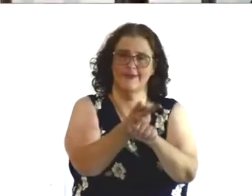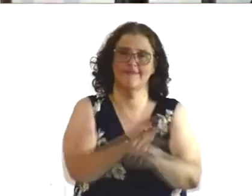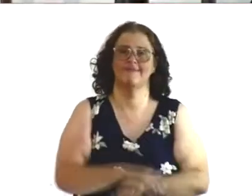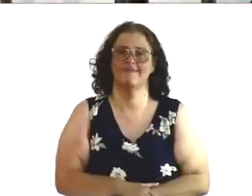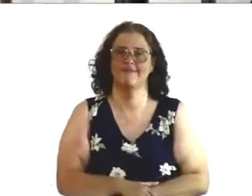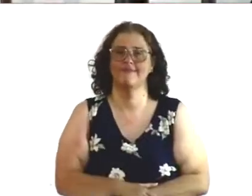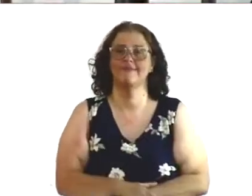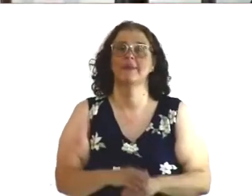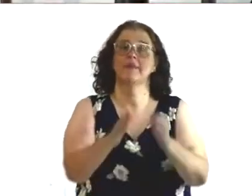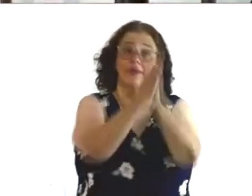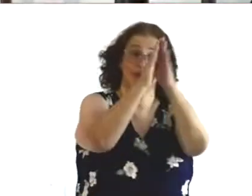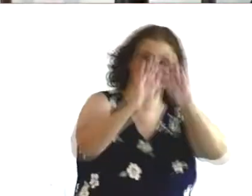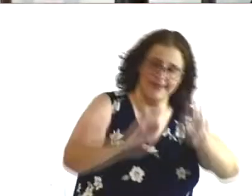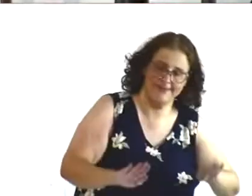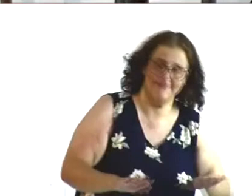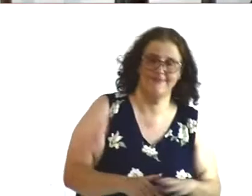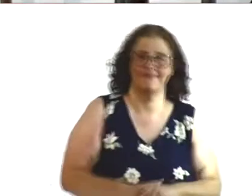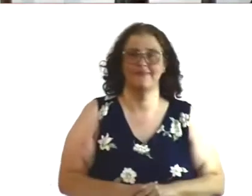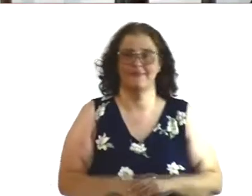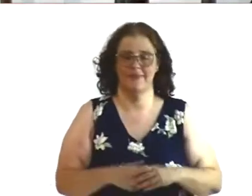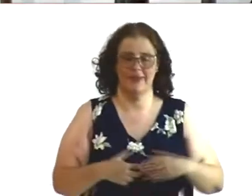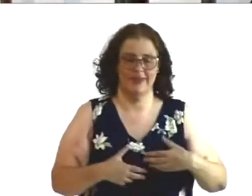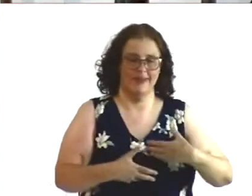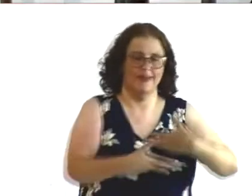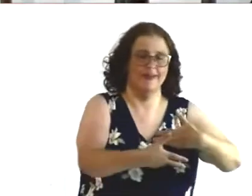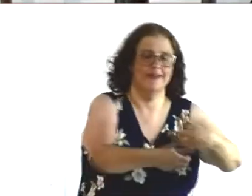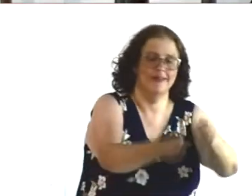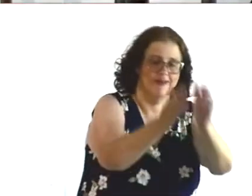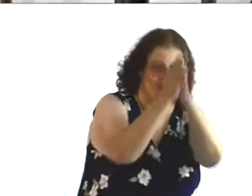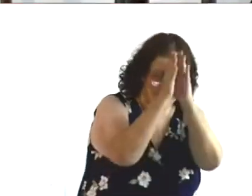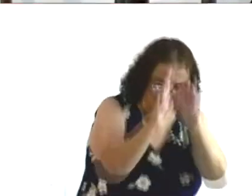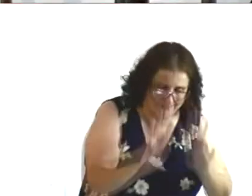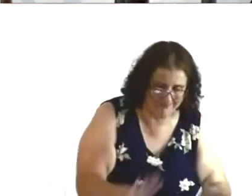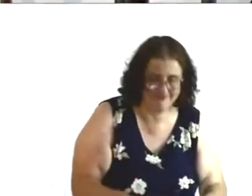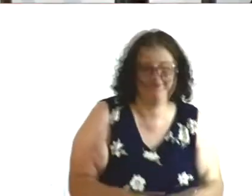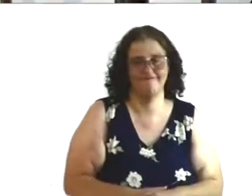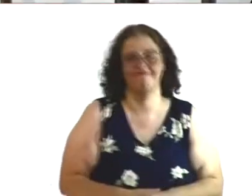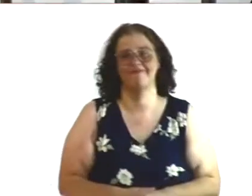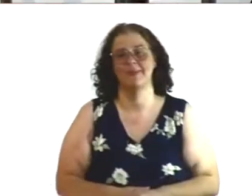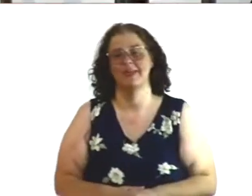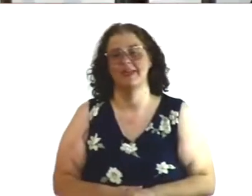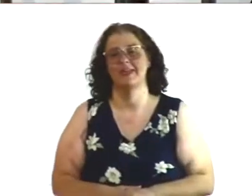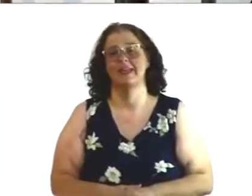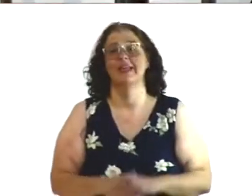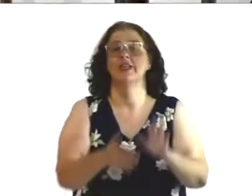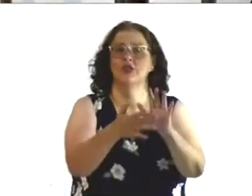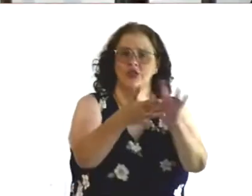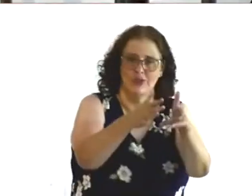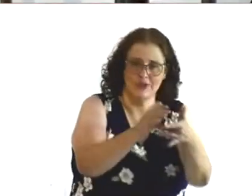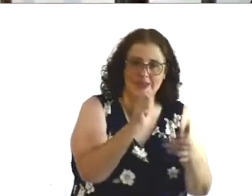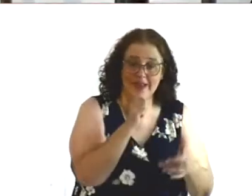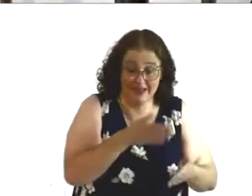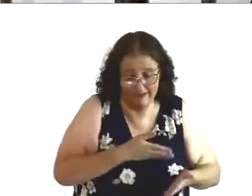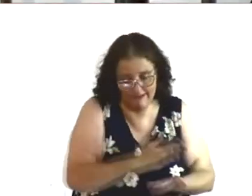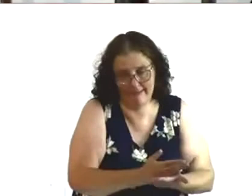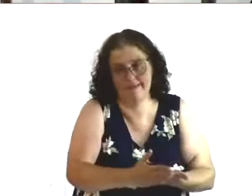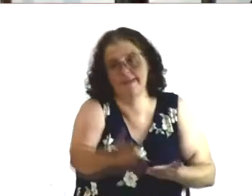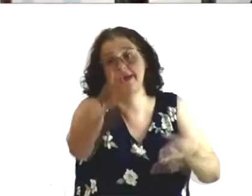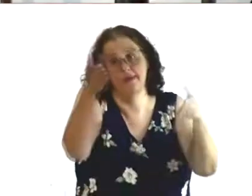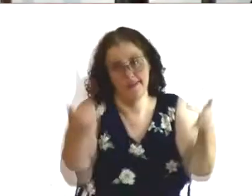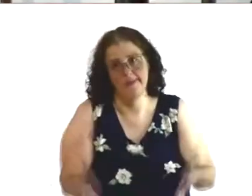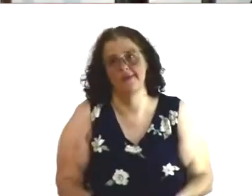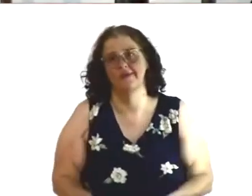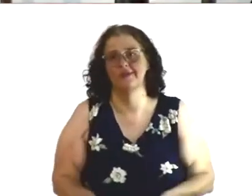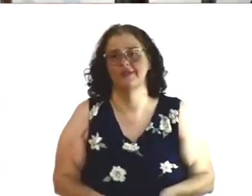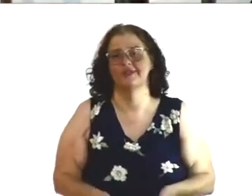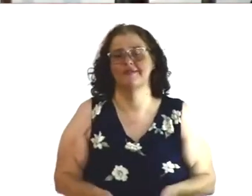para adorar, para ser adorado. E hoje ainda Jesus continua sendo procurado por